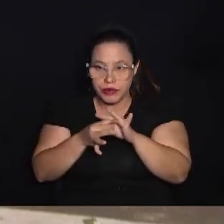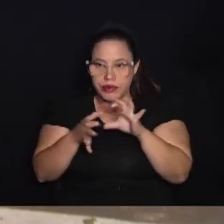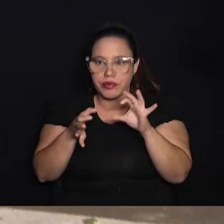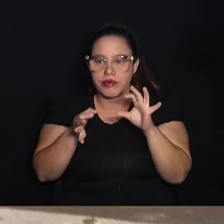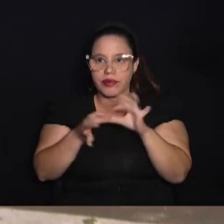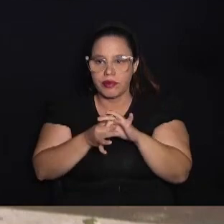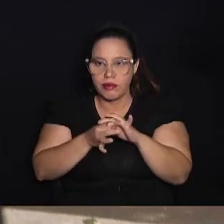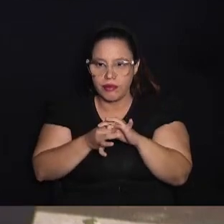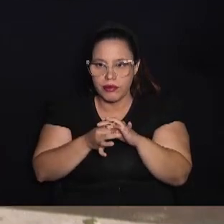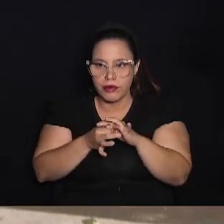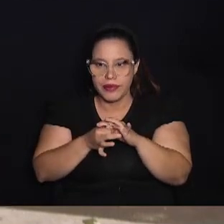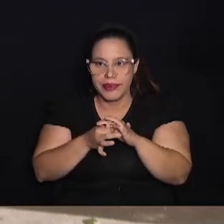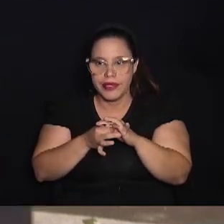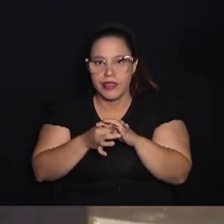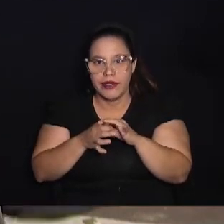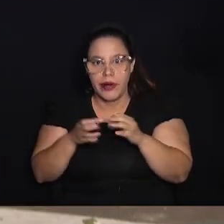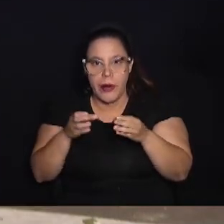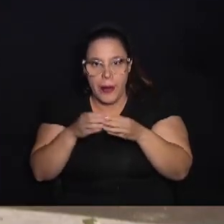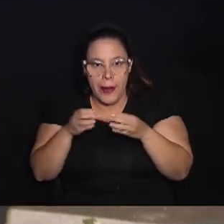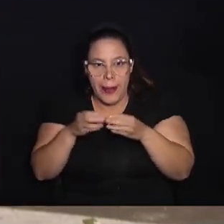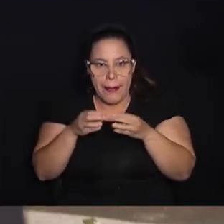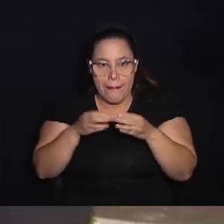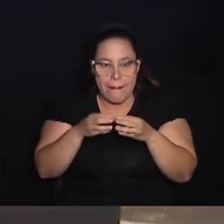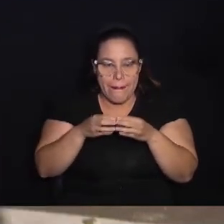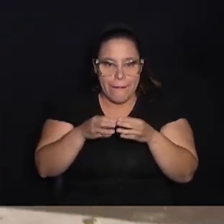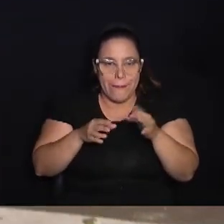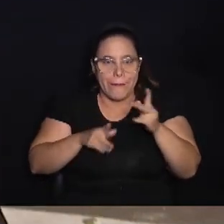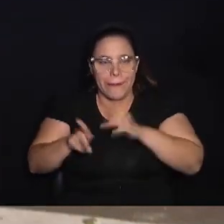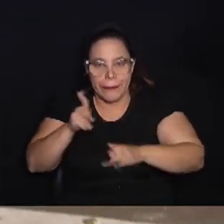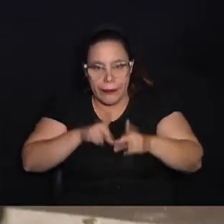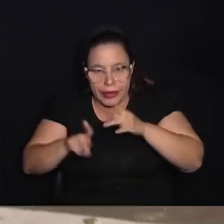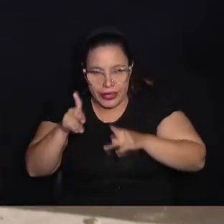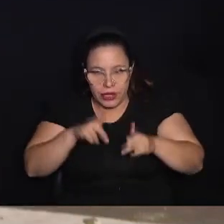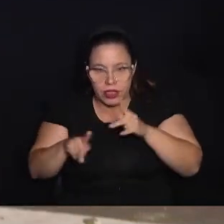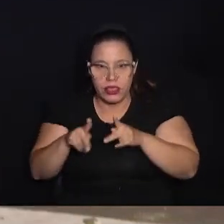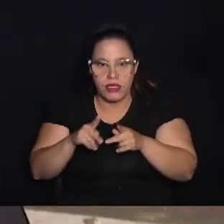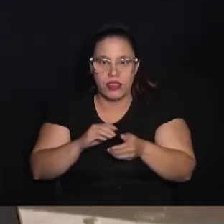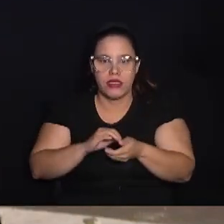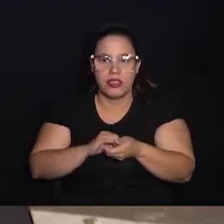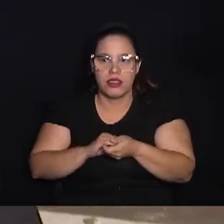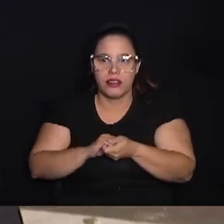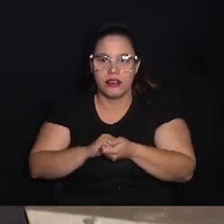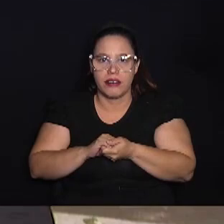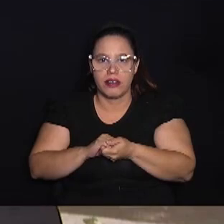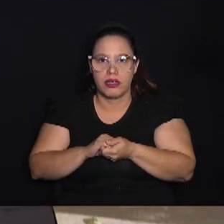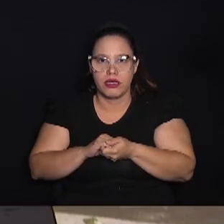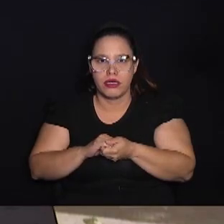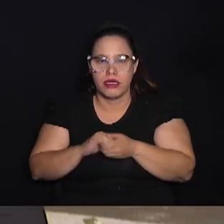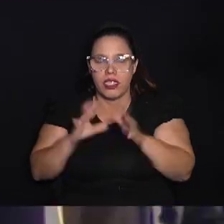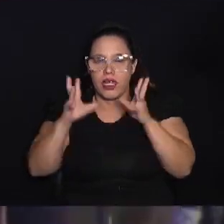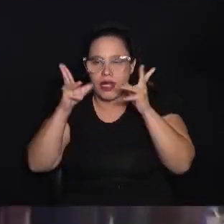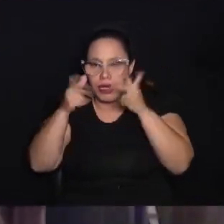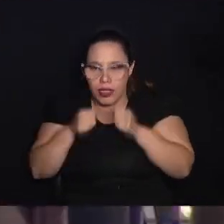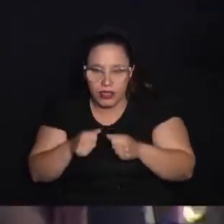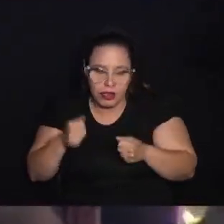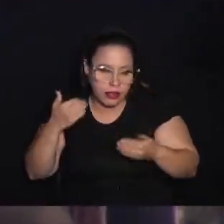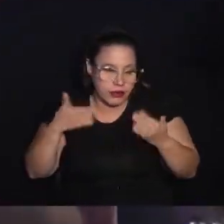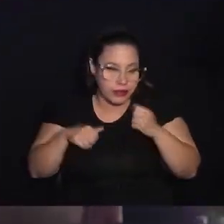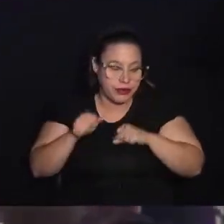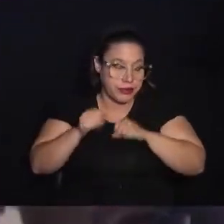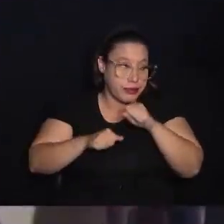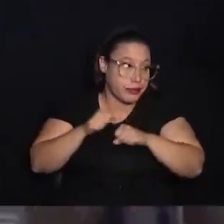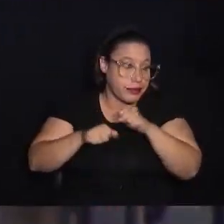nossa nossa equipe com a população as famílias e aí fazer essa linda pedalada os